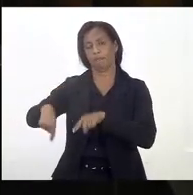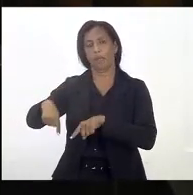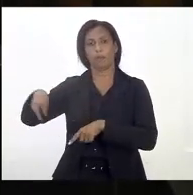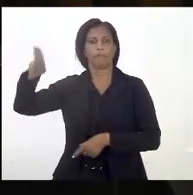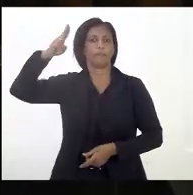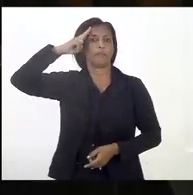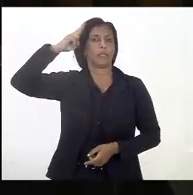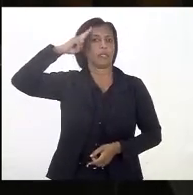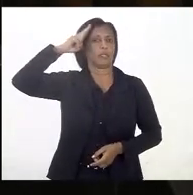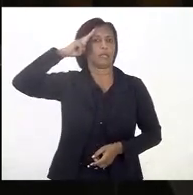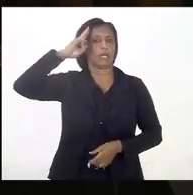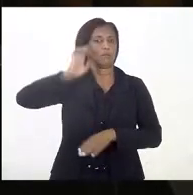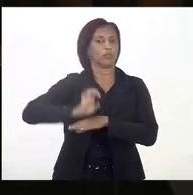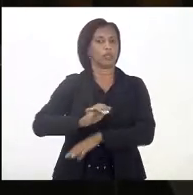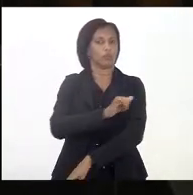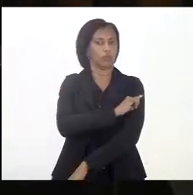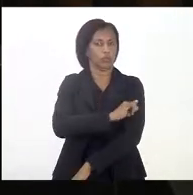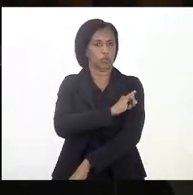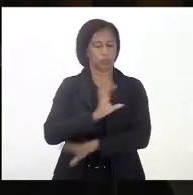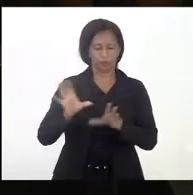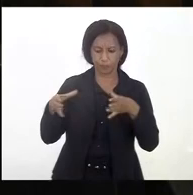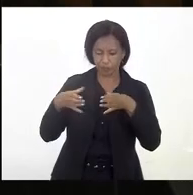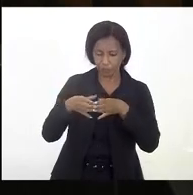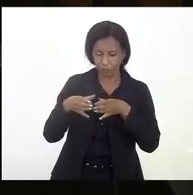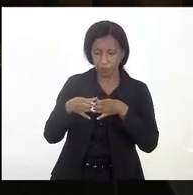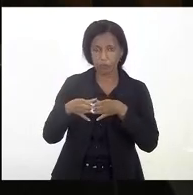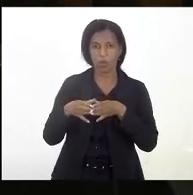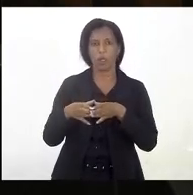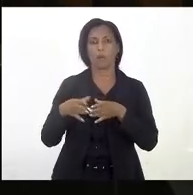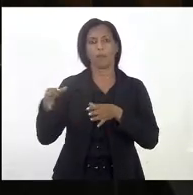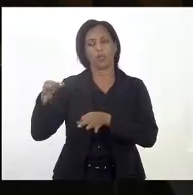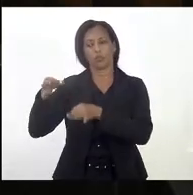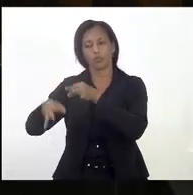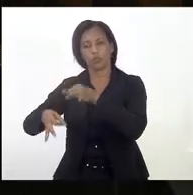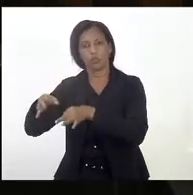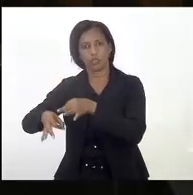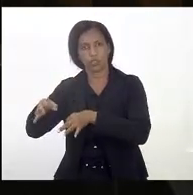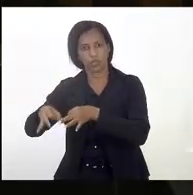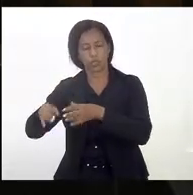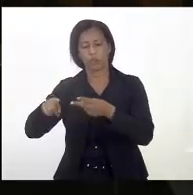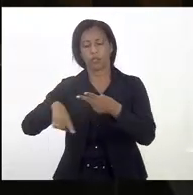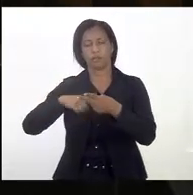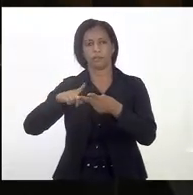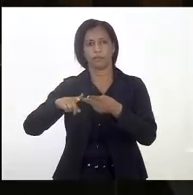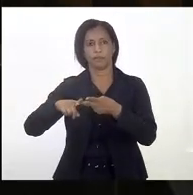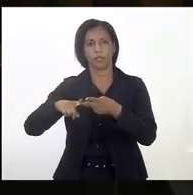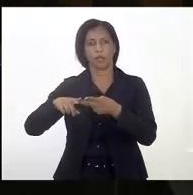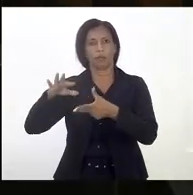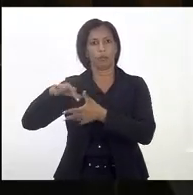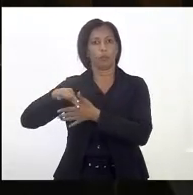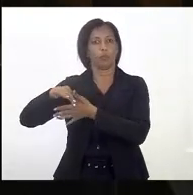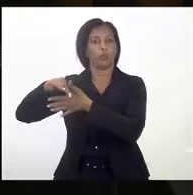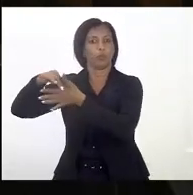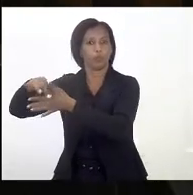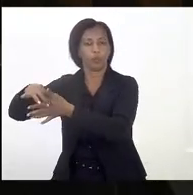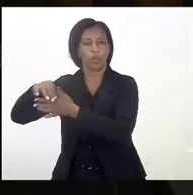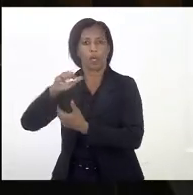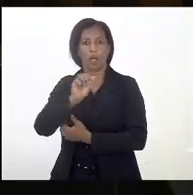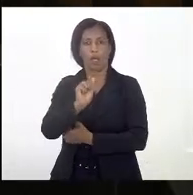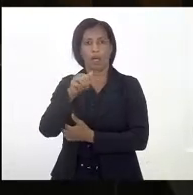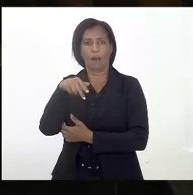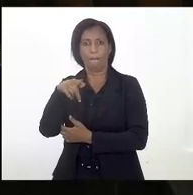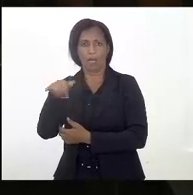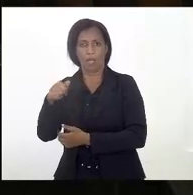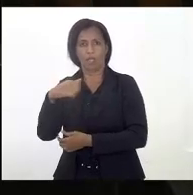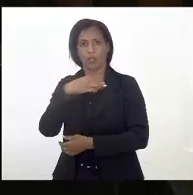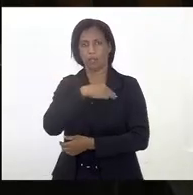com isso o grupo composto pelo tribunal de justiça o grupo composto por representação da amperj